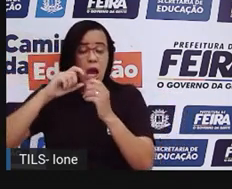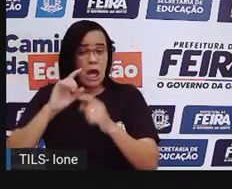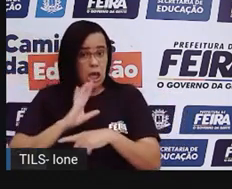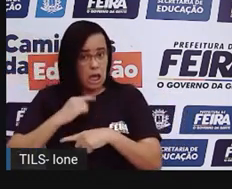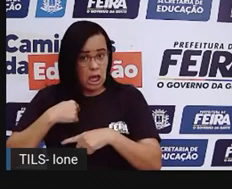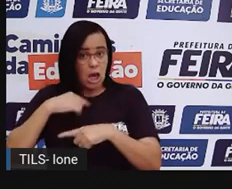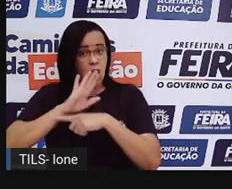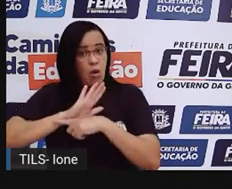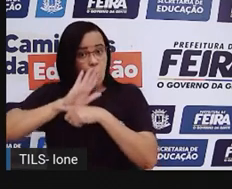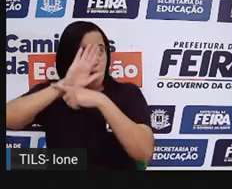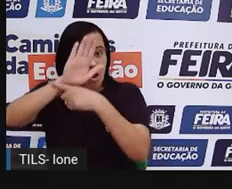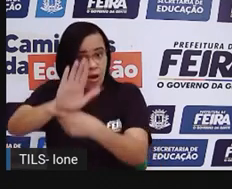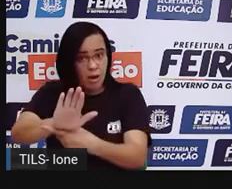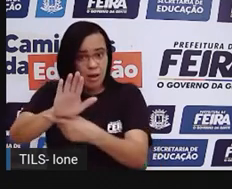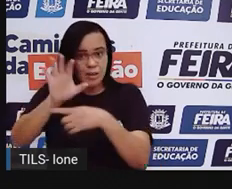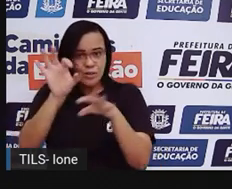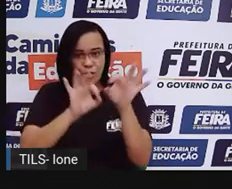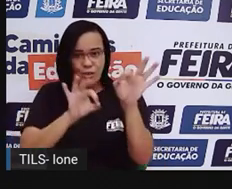organizar.